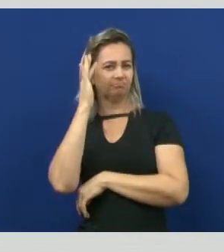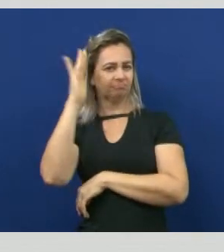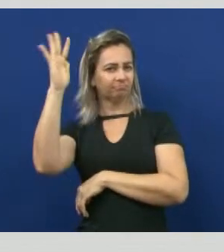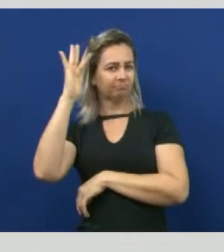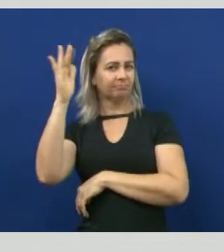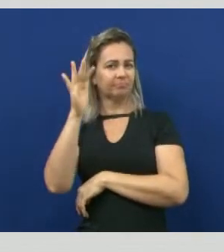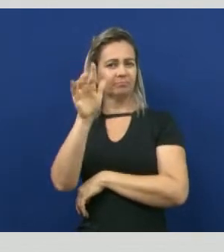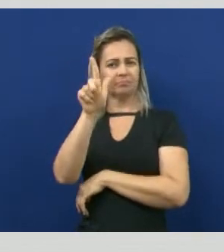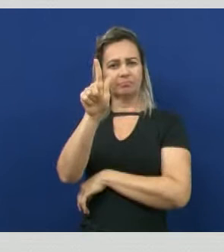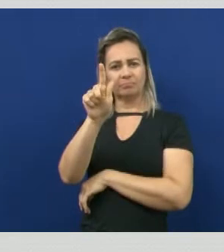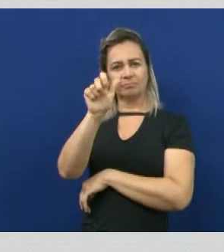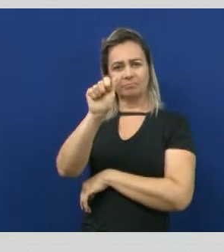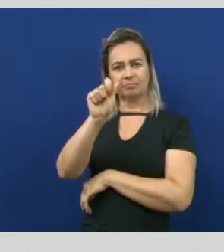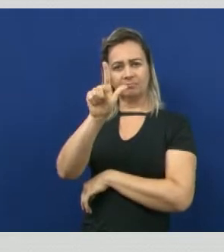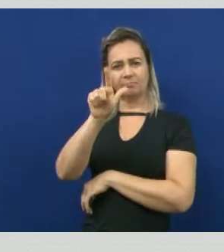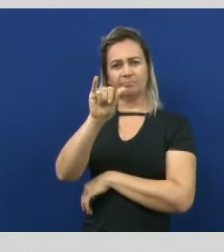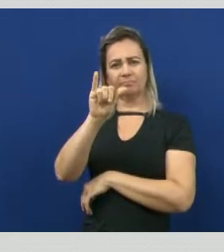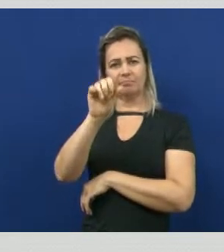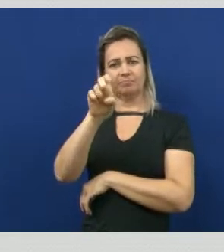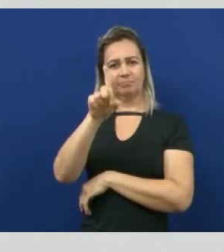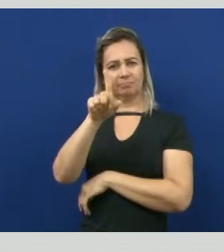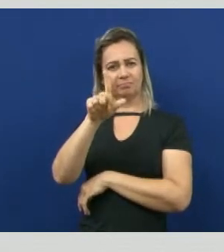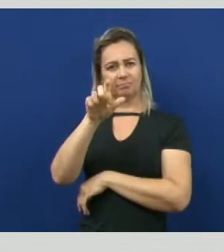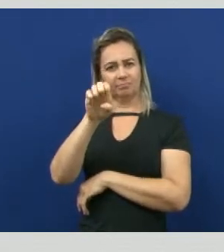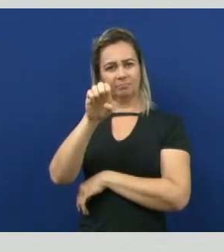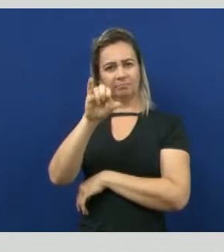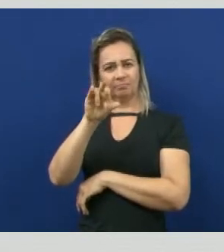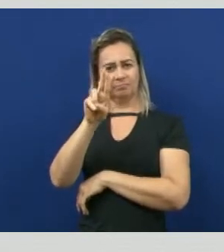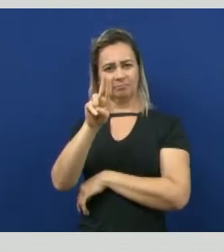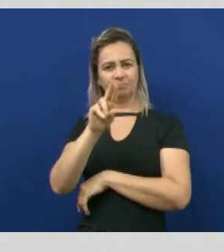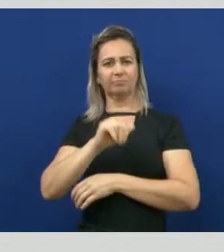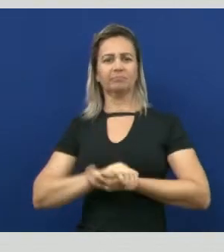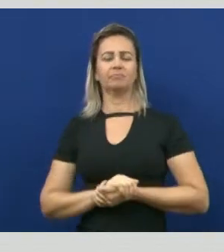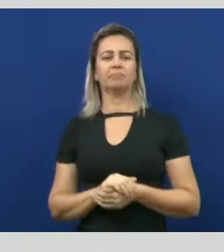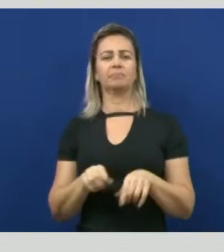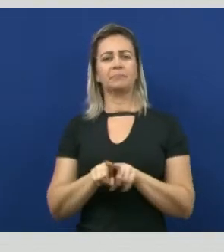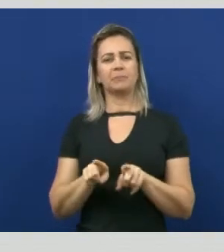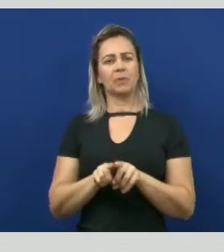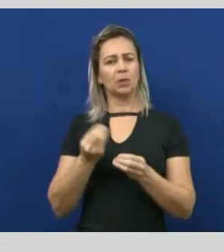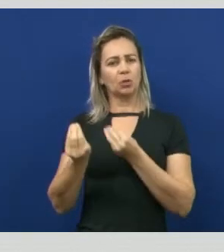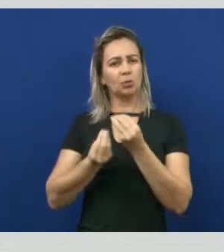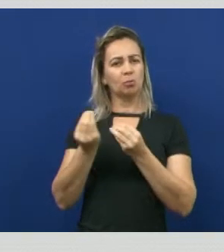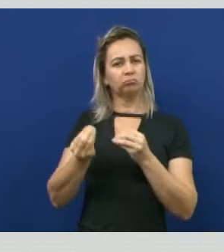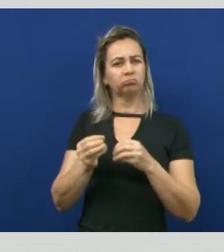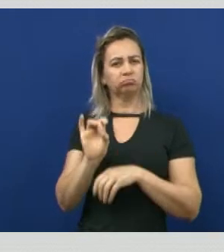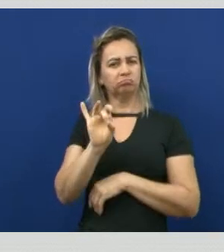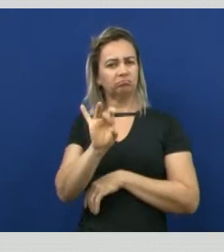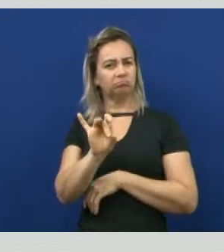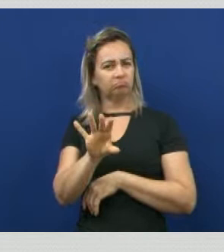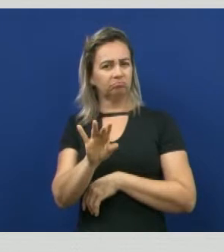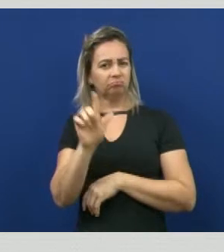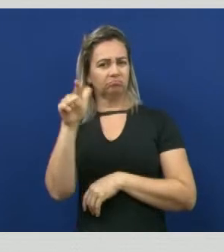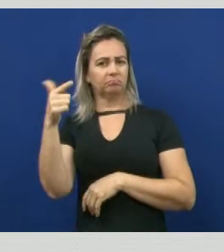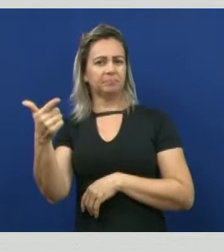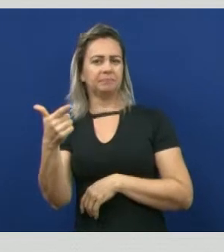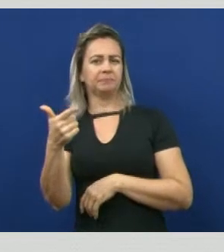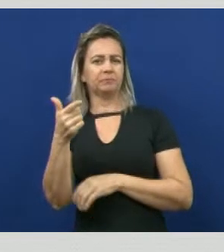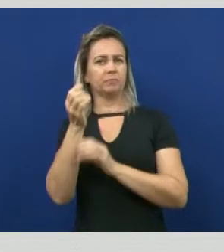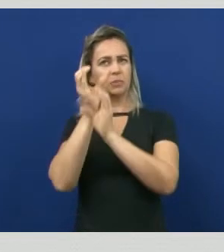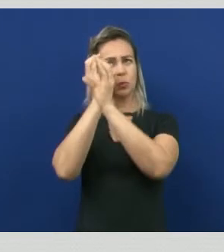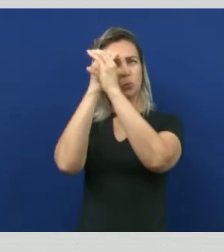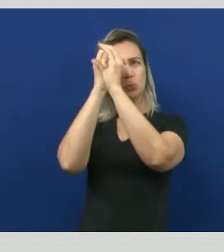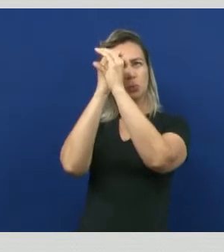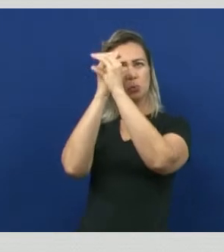de Júpiter, que hoje nós conhecemos como Io, Europa, Ganimedes e Calisto, só com o seu